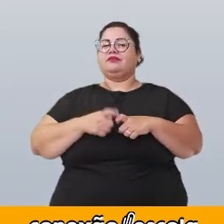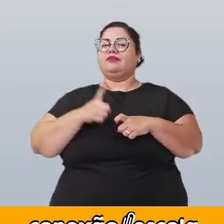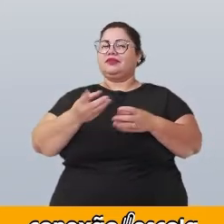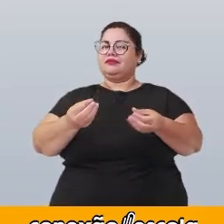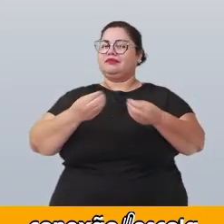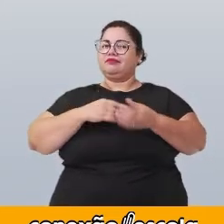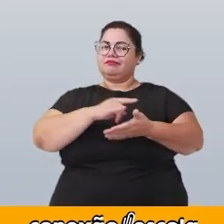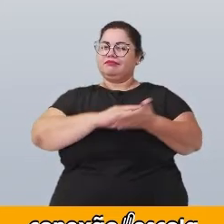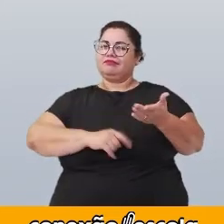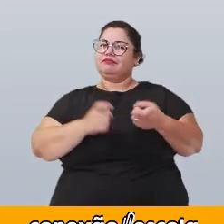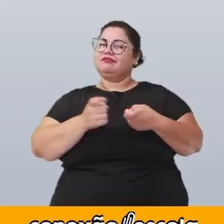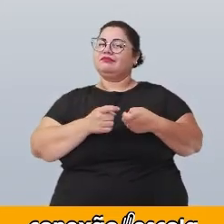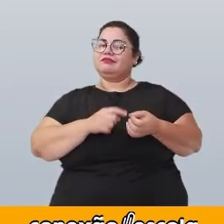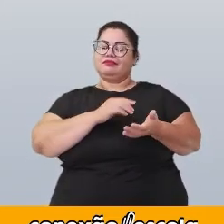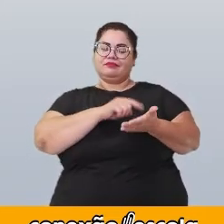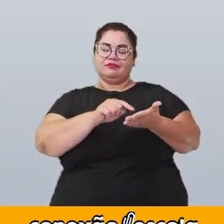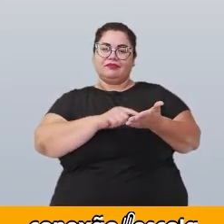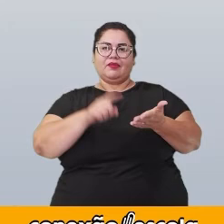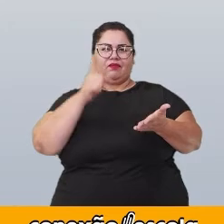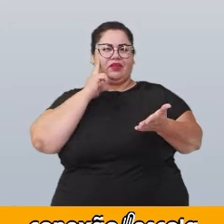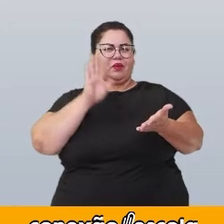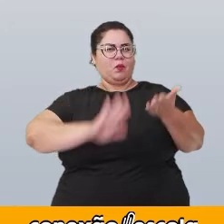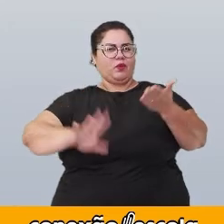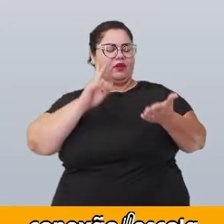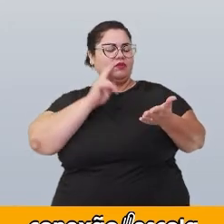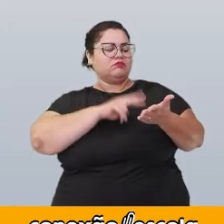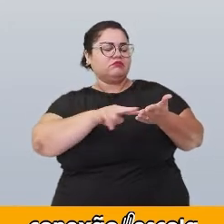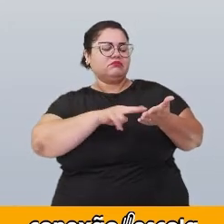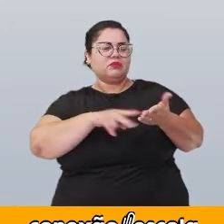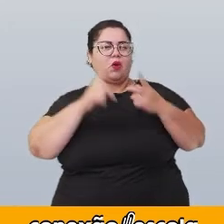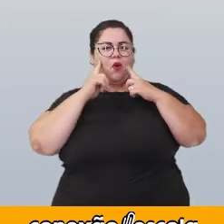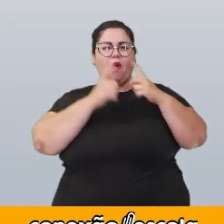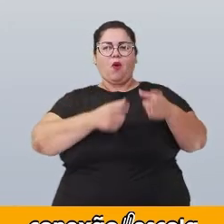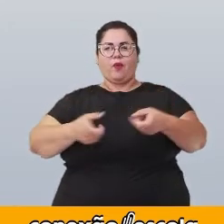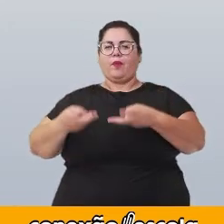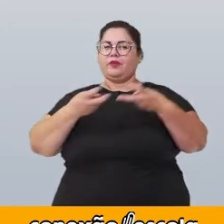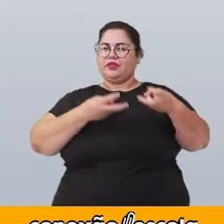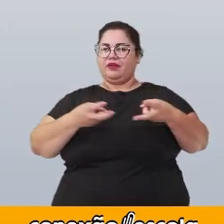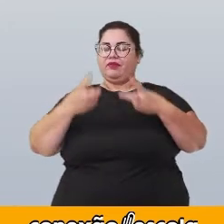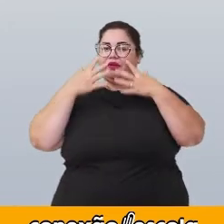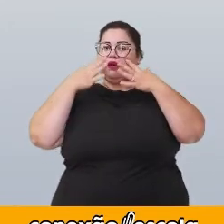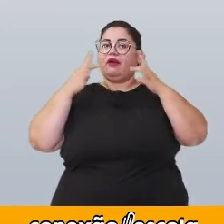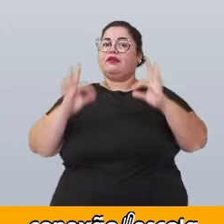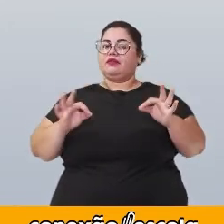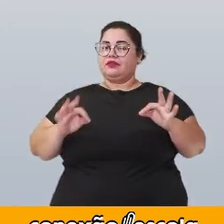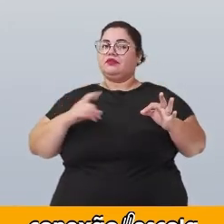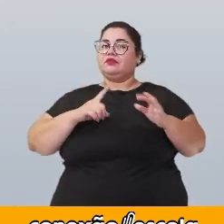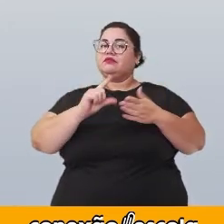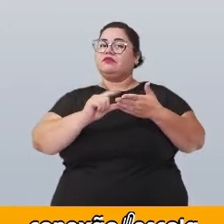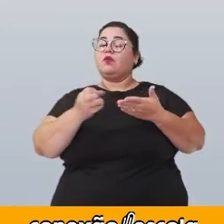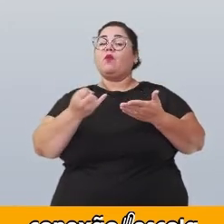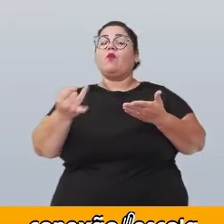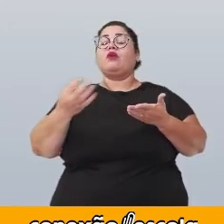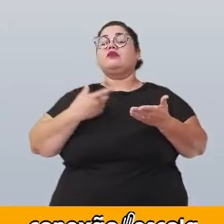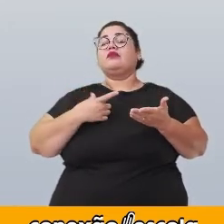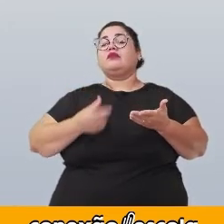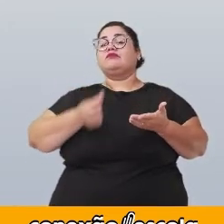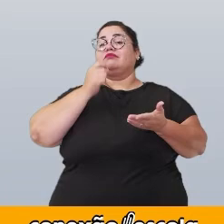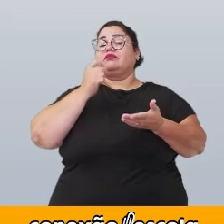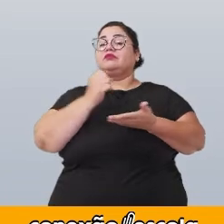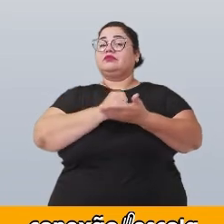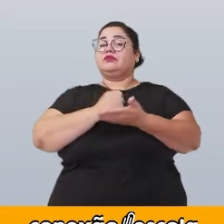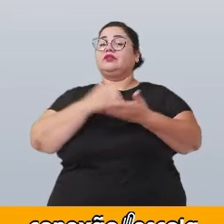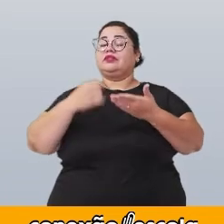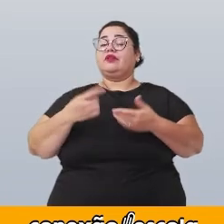quando recebe uma receita, tem esse cuidado de observar e ficar atento à dosagem correta